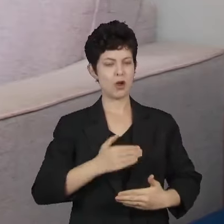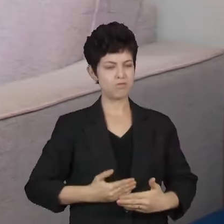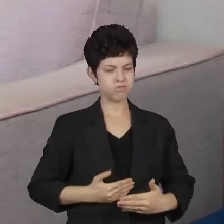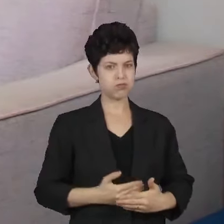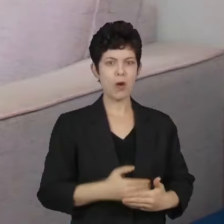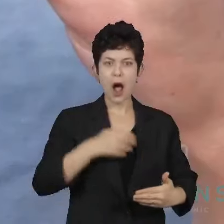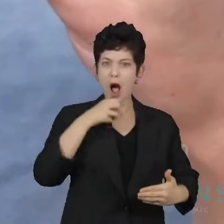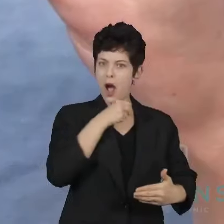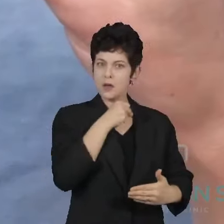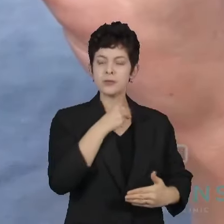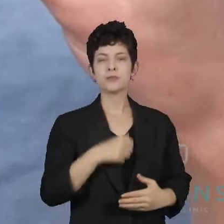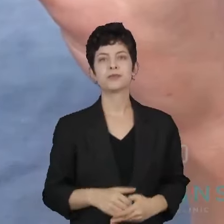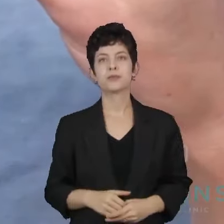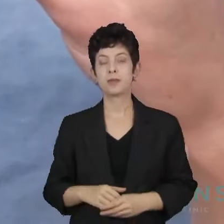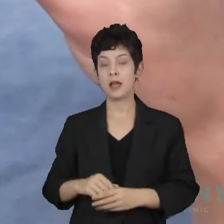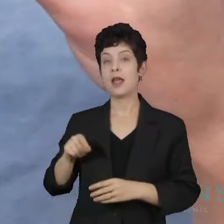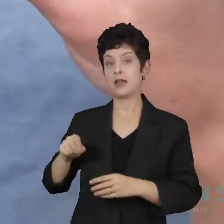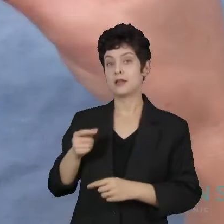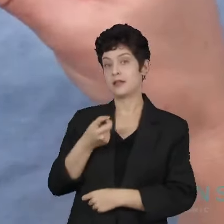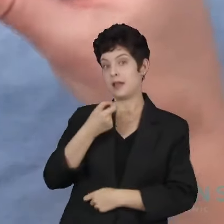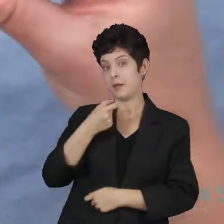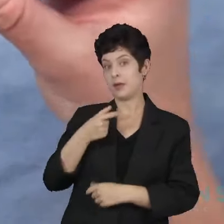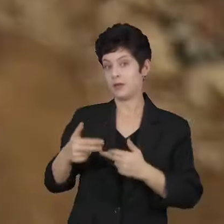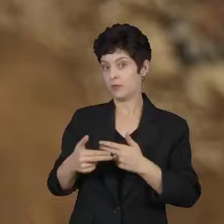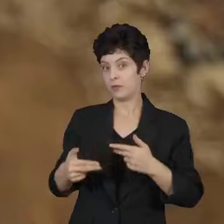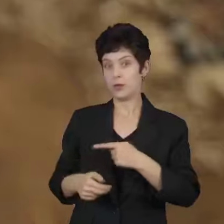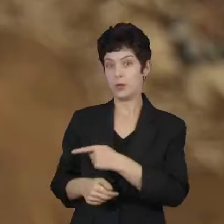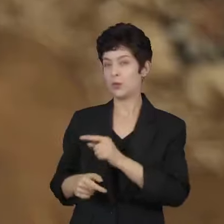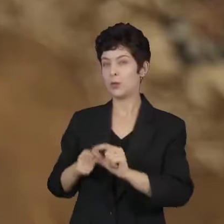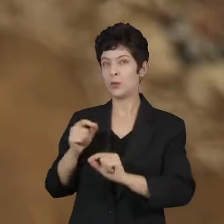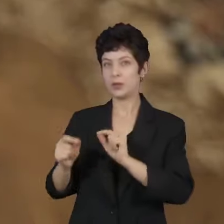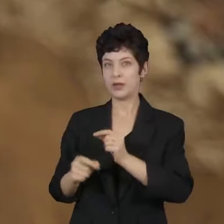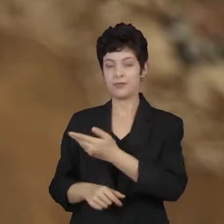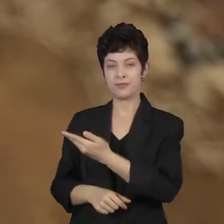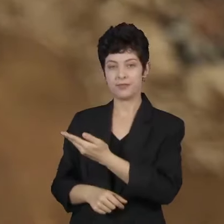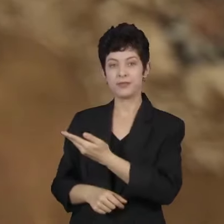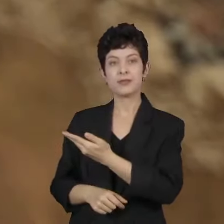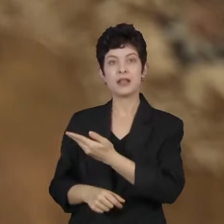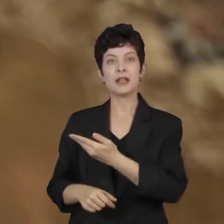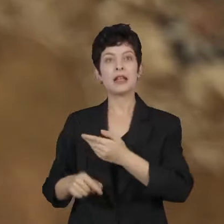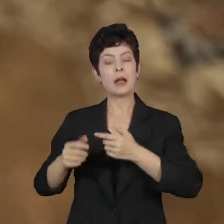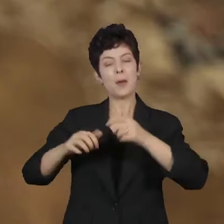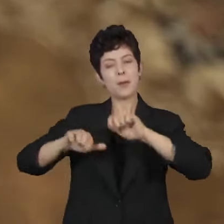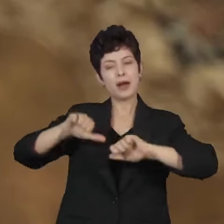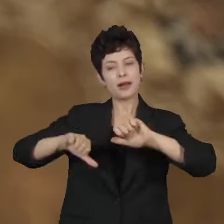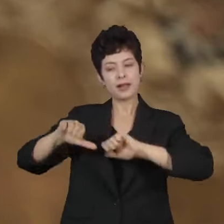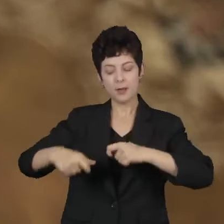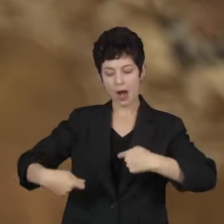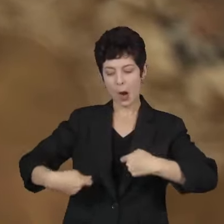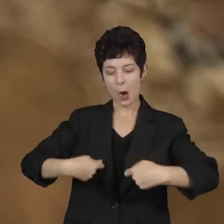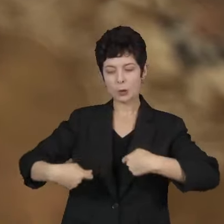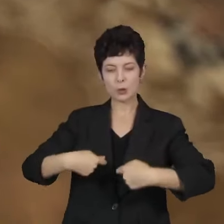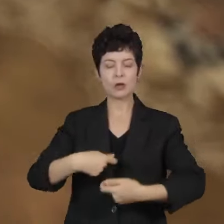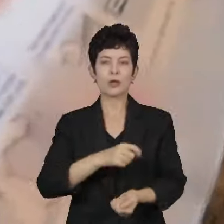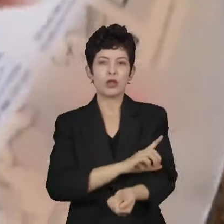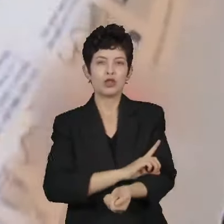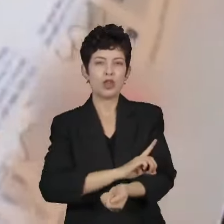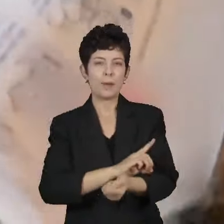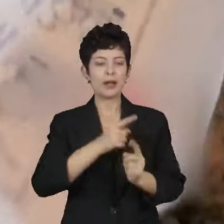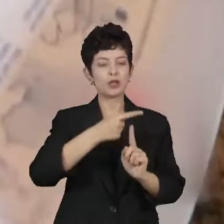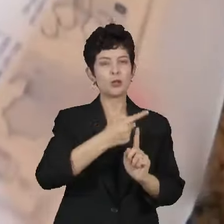muito rápido. O medicamento tem como princípio ativo a semaglutida e foi desenvolvido para controlar diabetes tipo